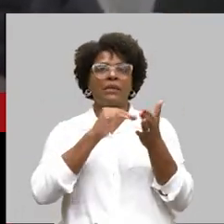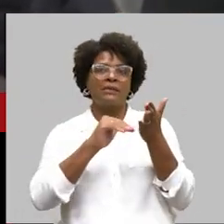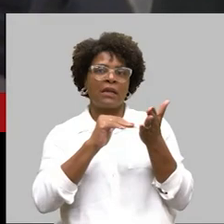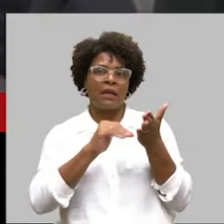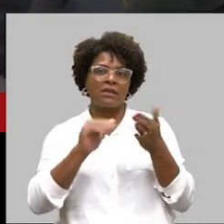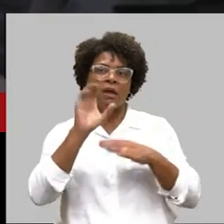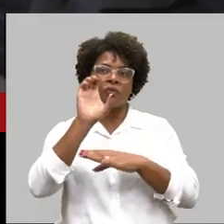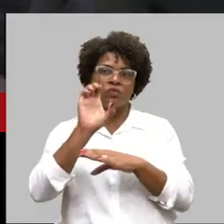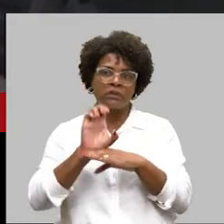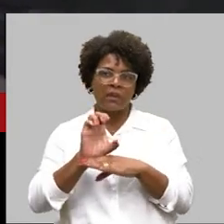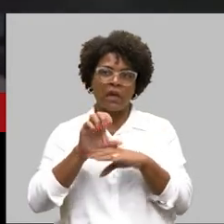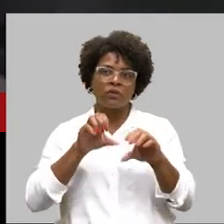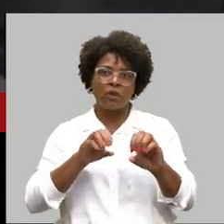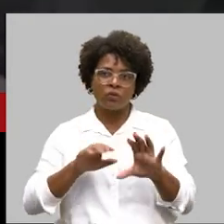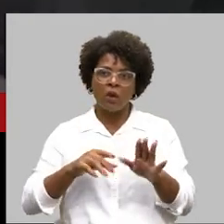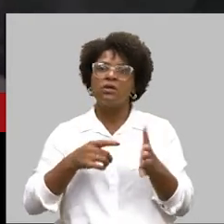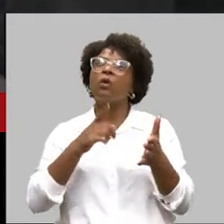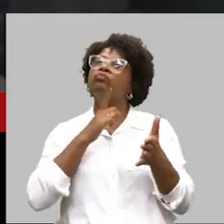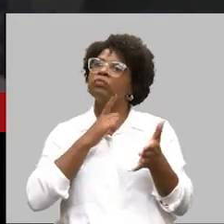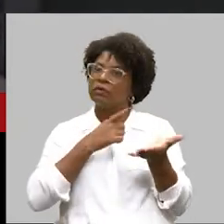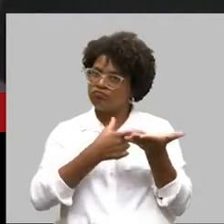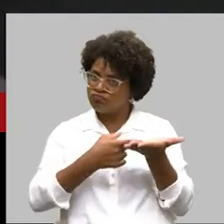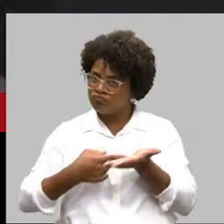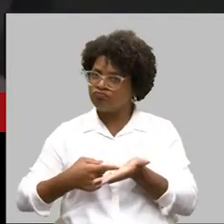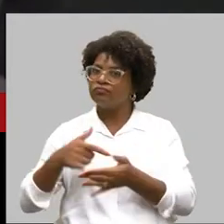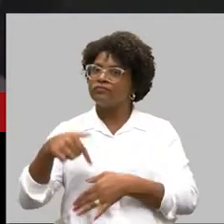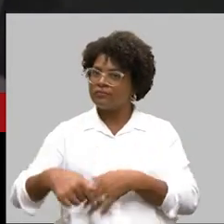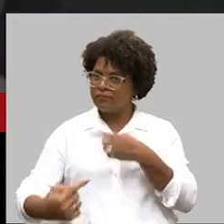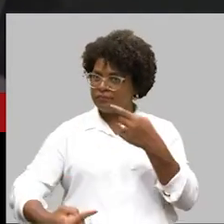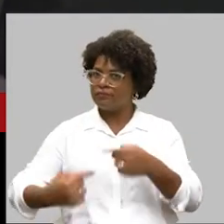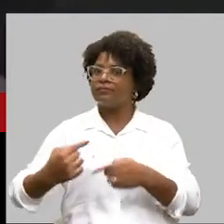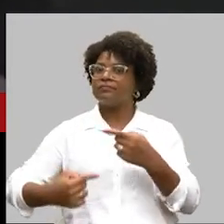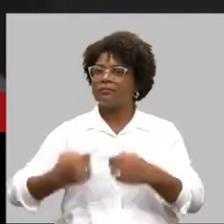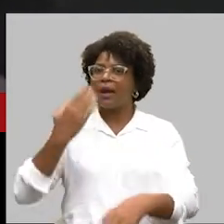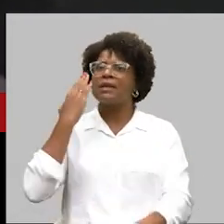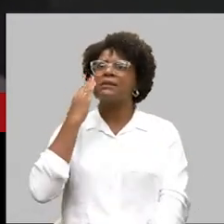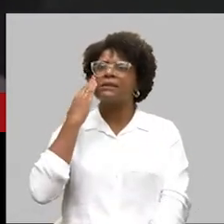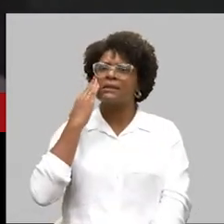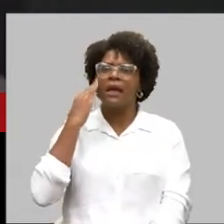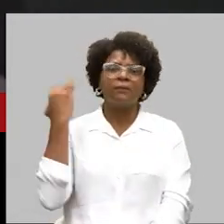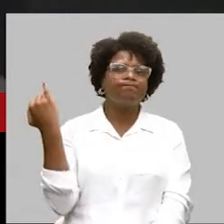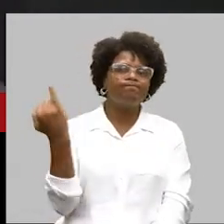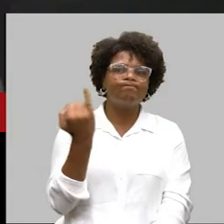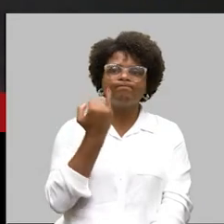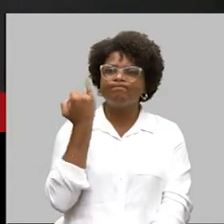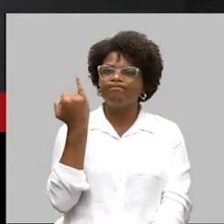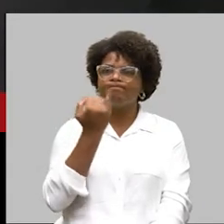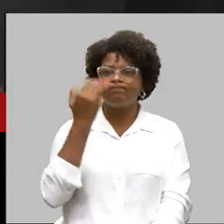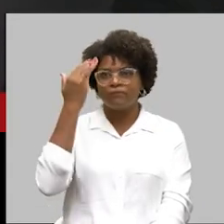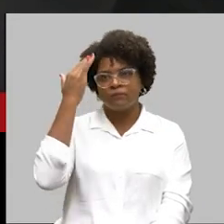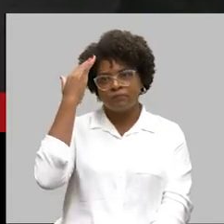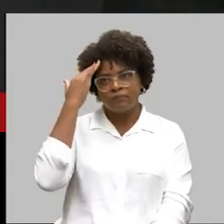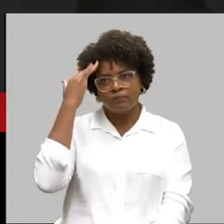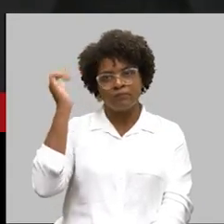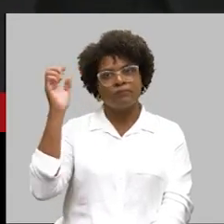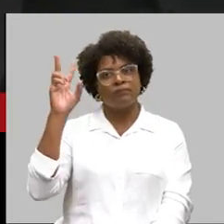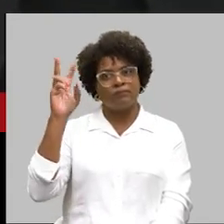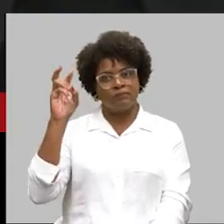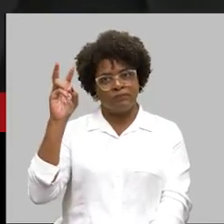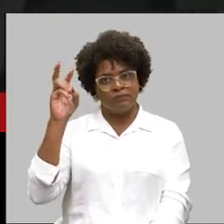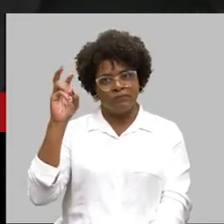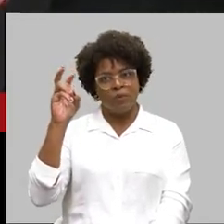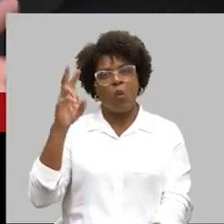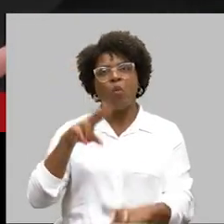convidado para este debate público sabemos a importância do assunto e e por isso convidamos o chefe